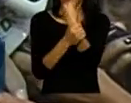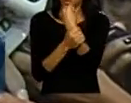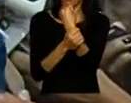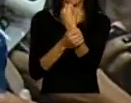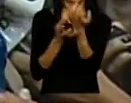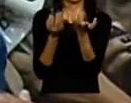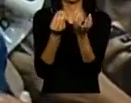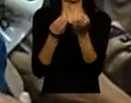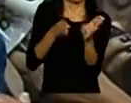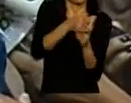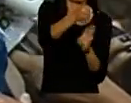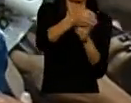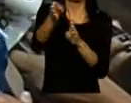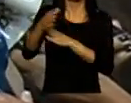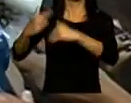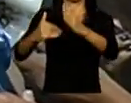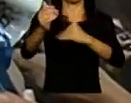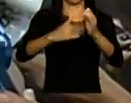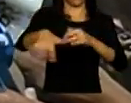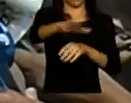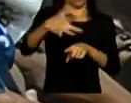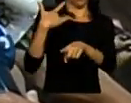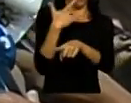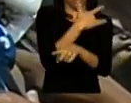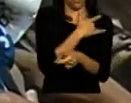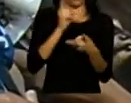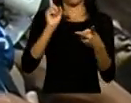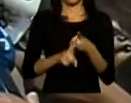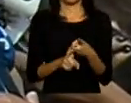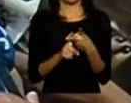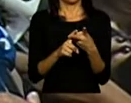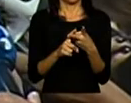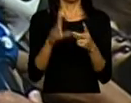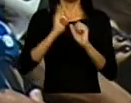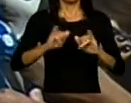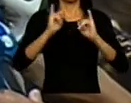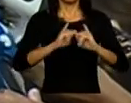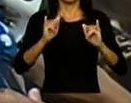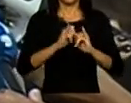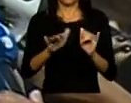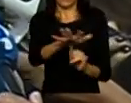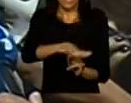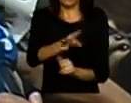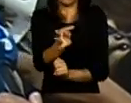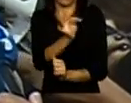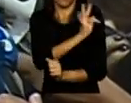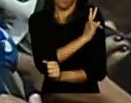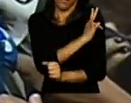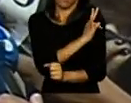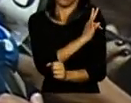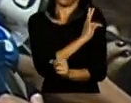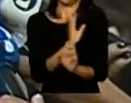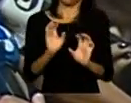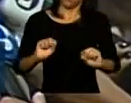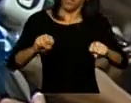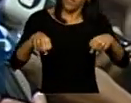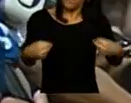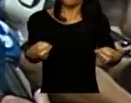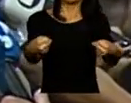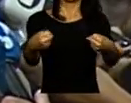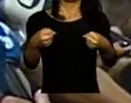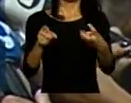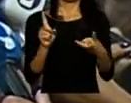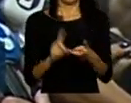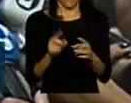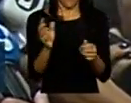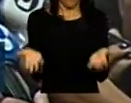orientação orientação dos profissionais garantindo todos os dados técnicos que reforça para os municípios que áreas municipais de